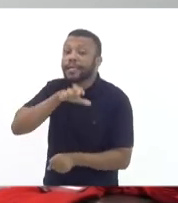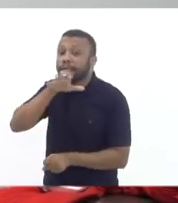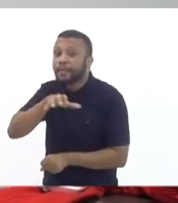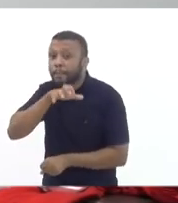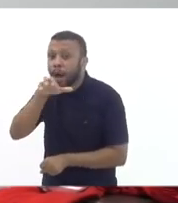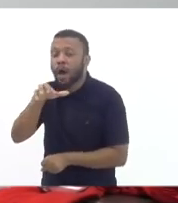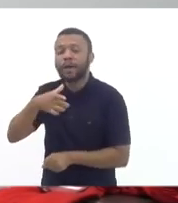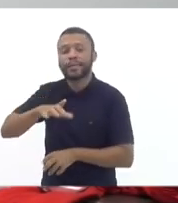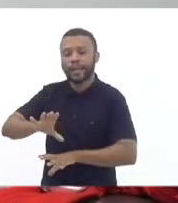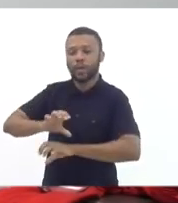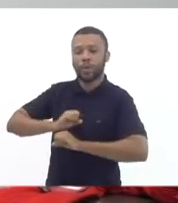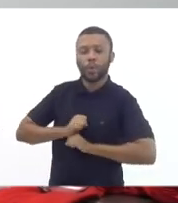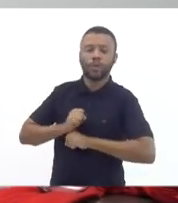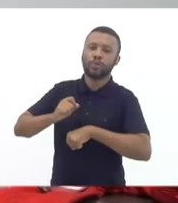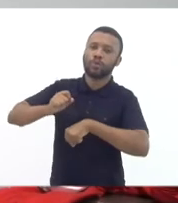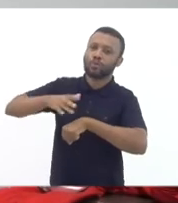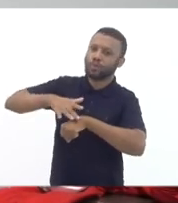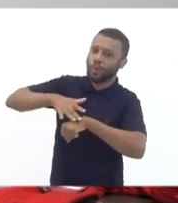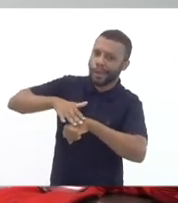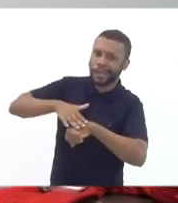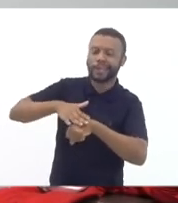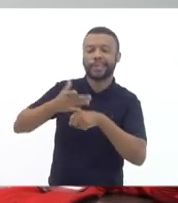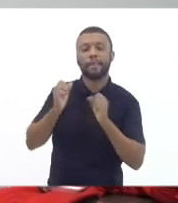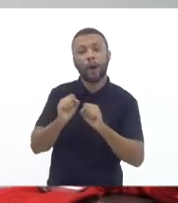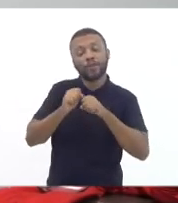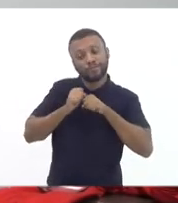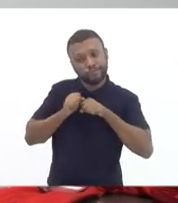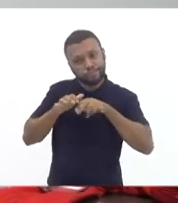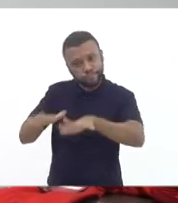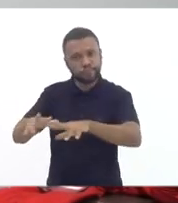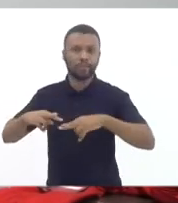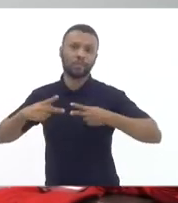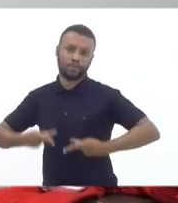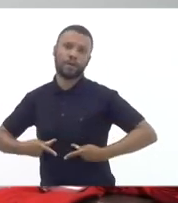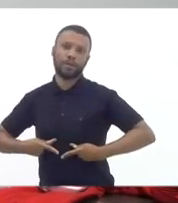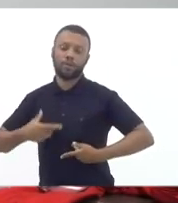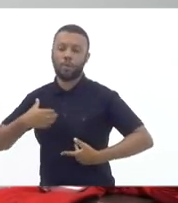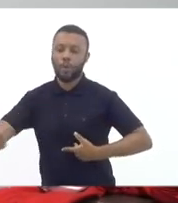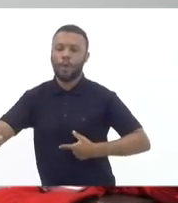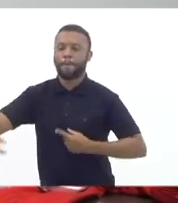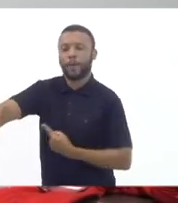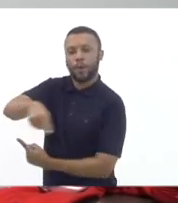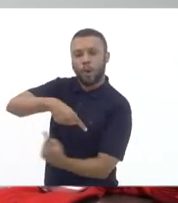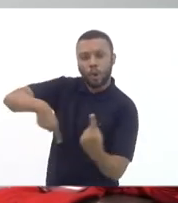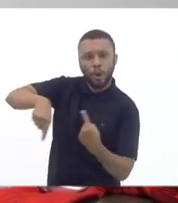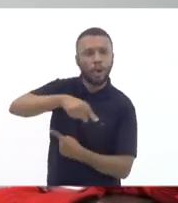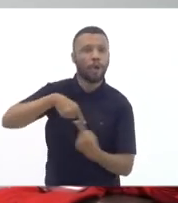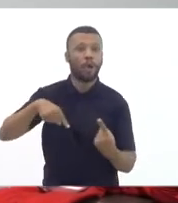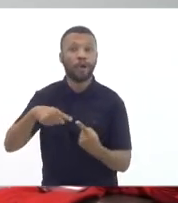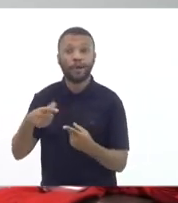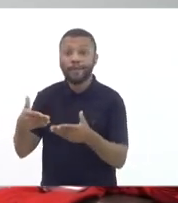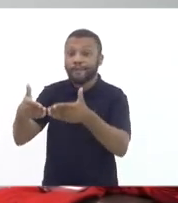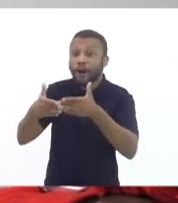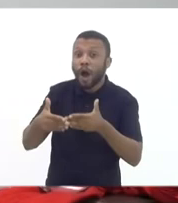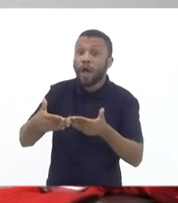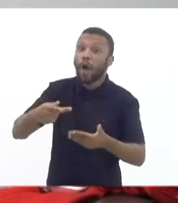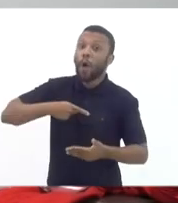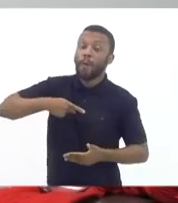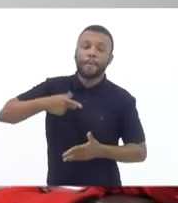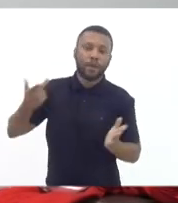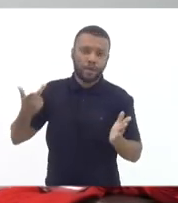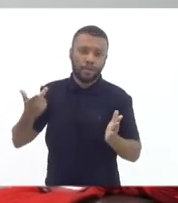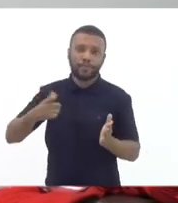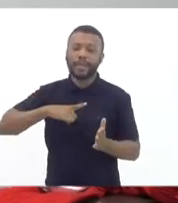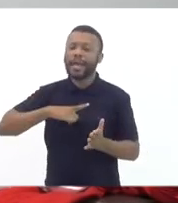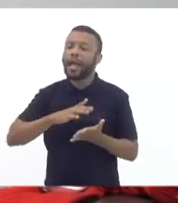de doenças zoonóticas, micóticas e animais FIV-FeLV, fora os meus. Existem formas de desvio